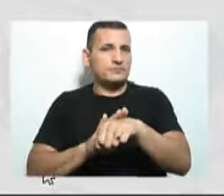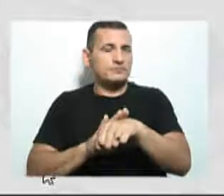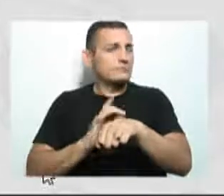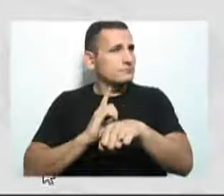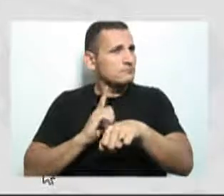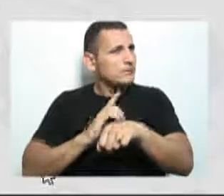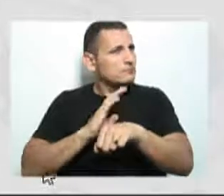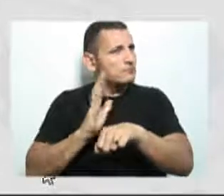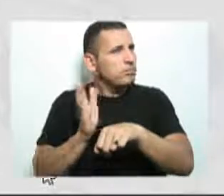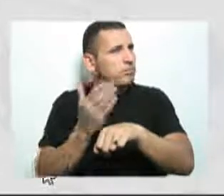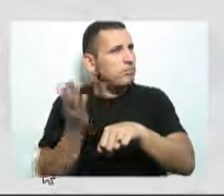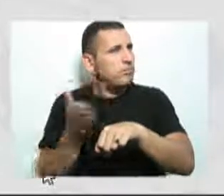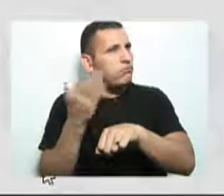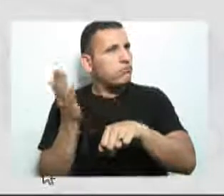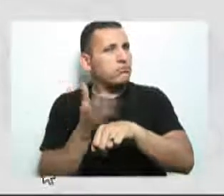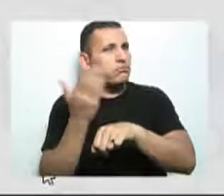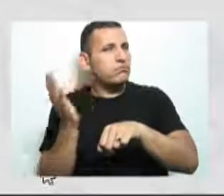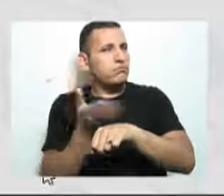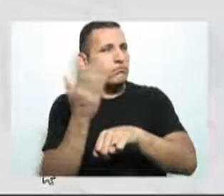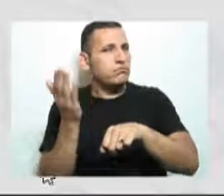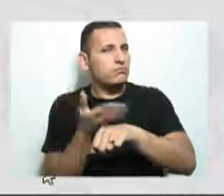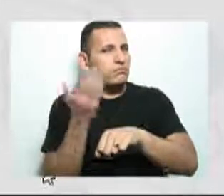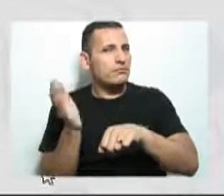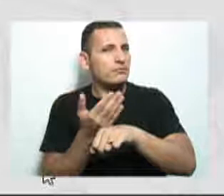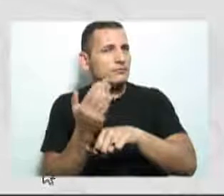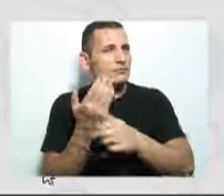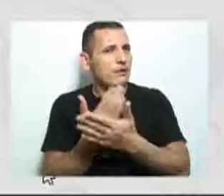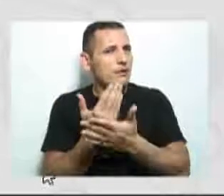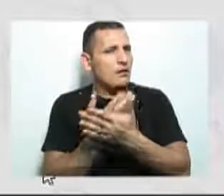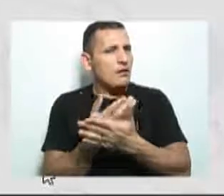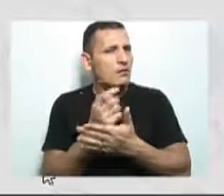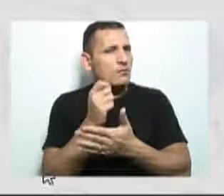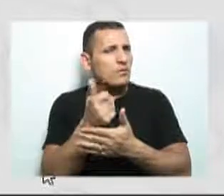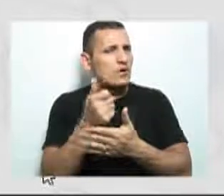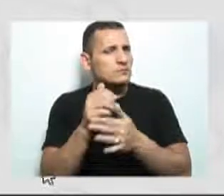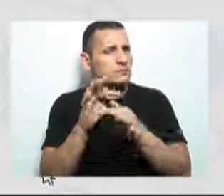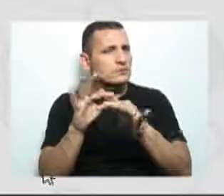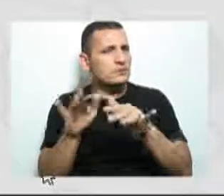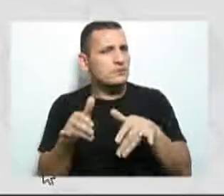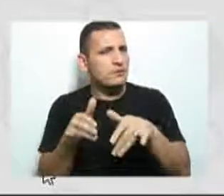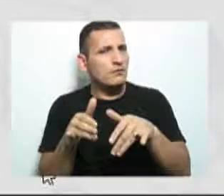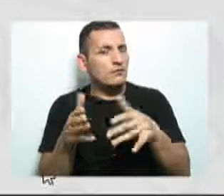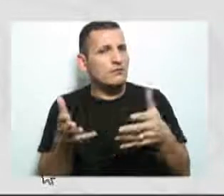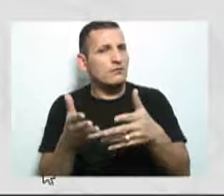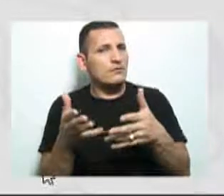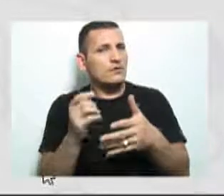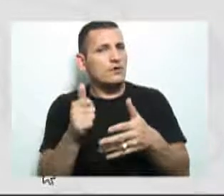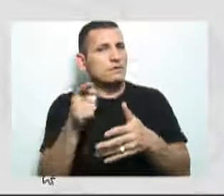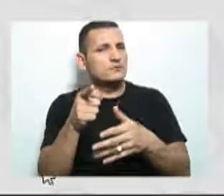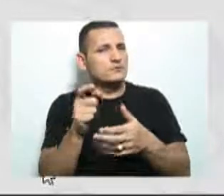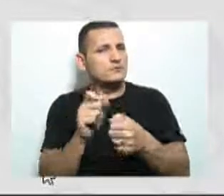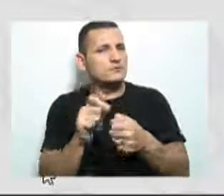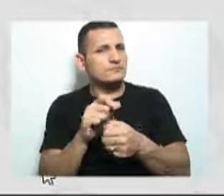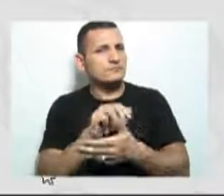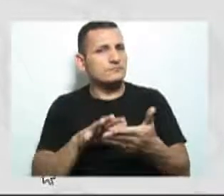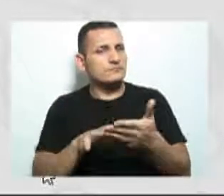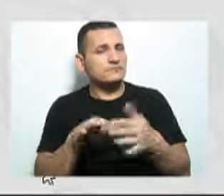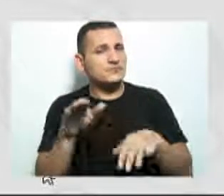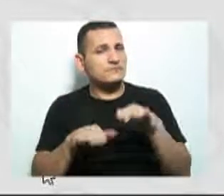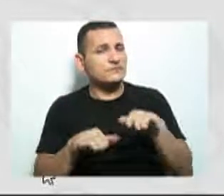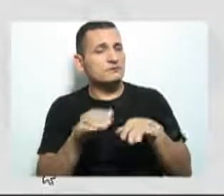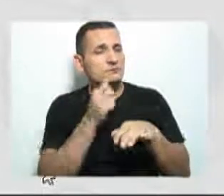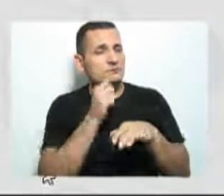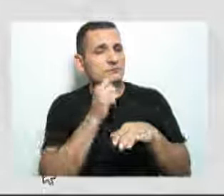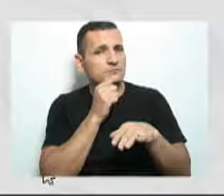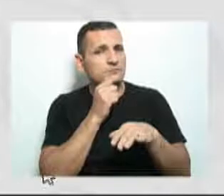passando. Né? Começamos a aula e ela já está quase entrando na fase agora de você fazer exercício. Talvez não dê nem tempo da gente